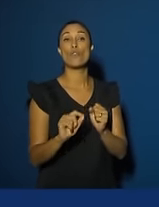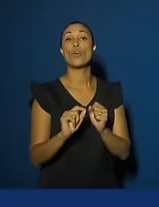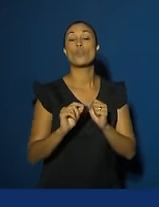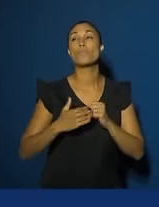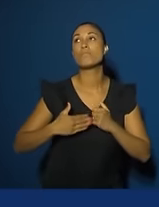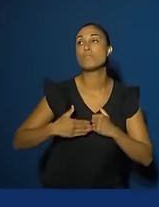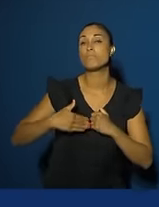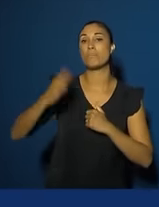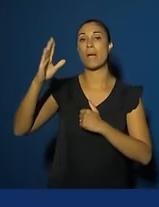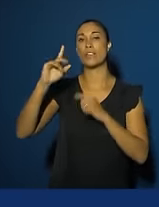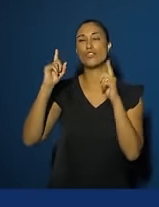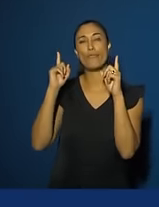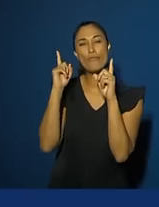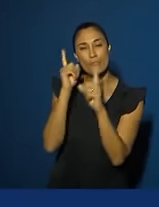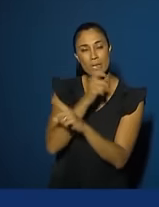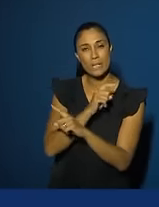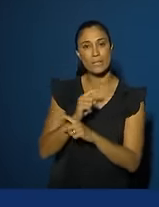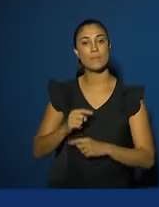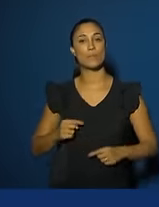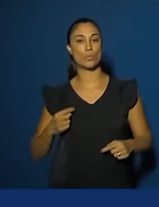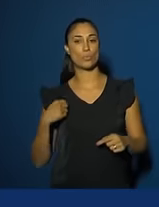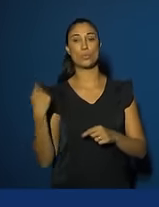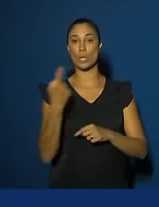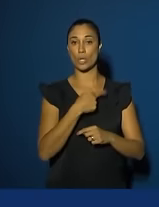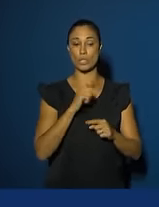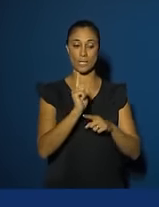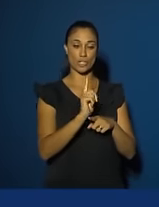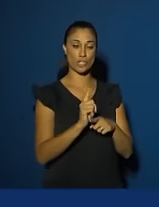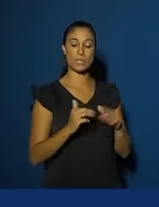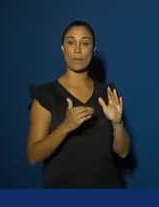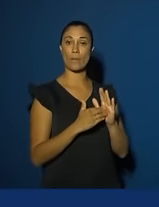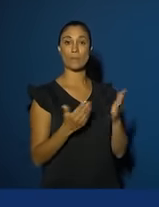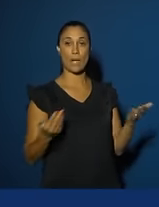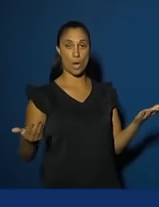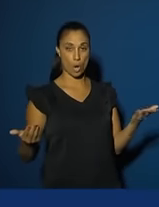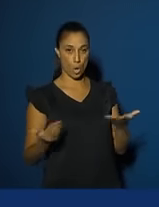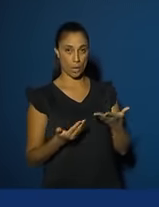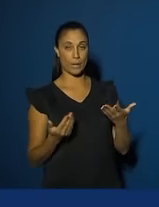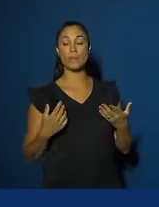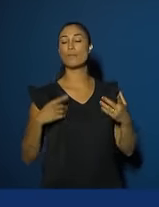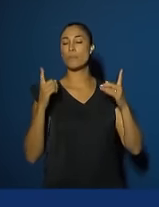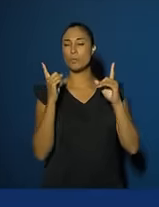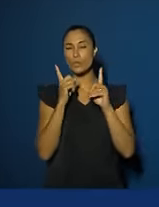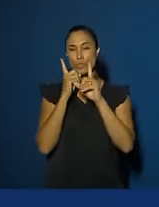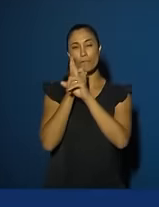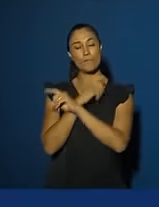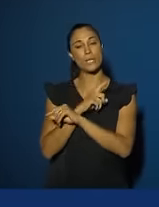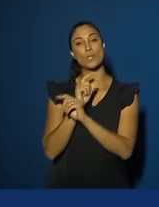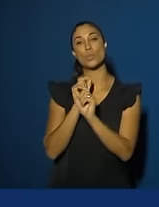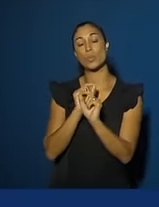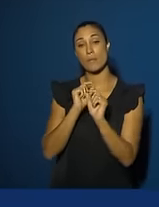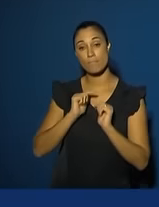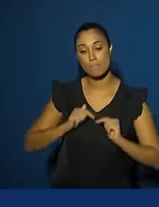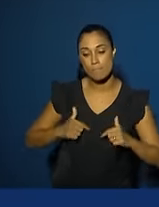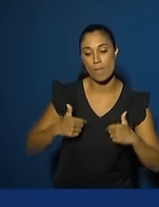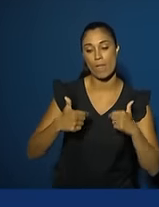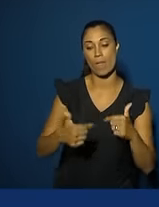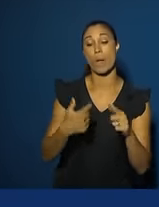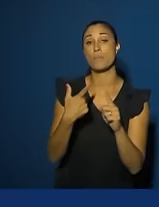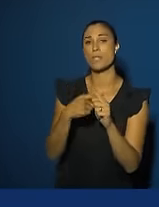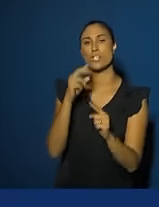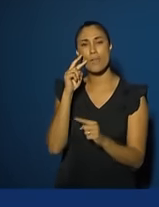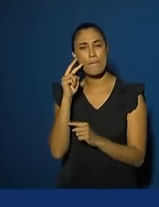o mais difícil da nossa do Nossa gestão até aqui foi muito difícil enfrentar porque a gente via